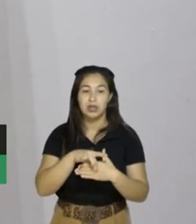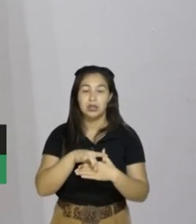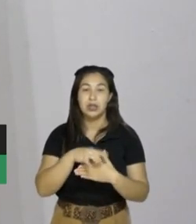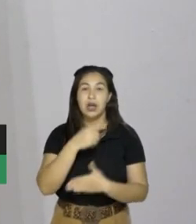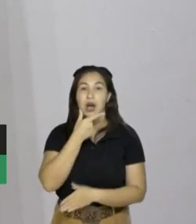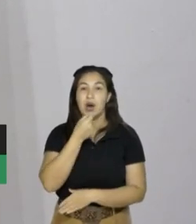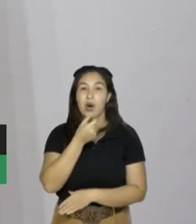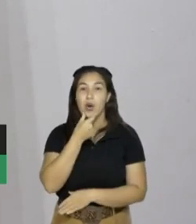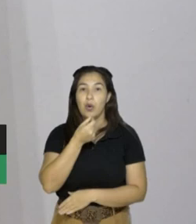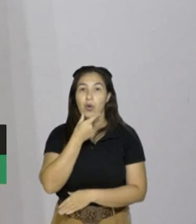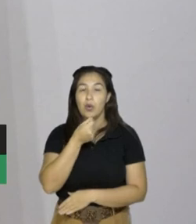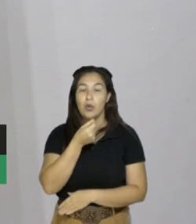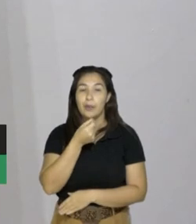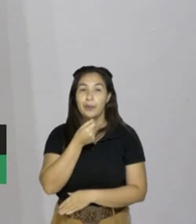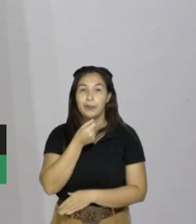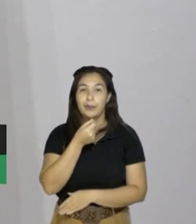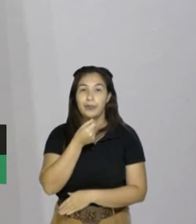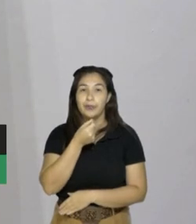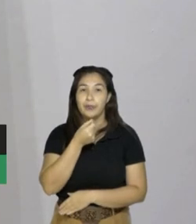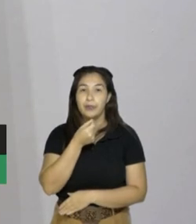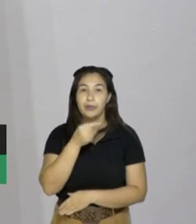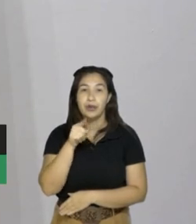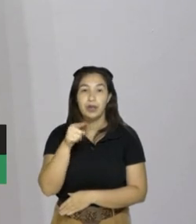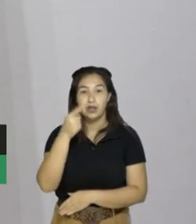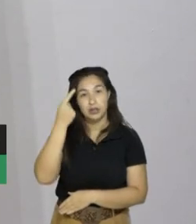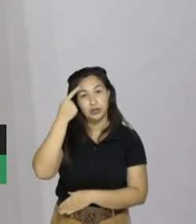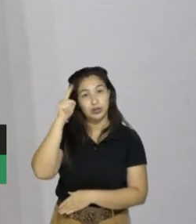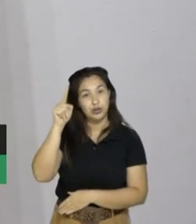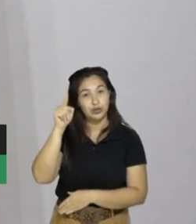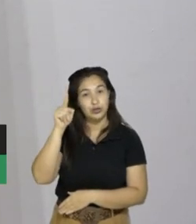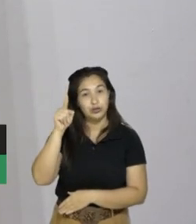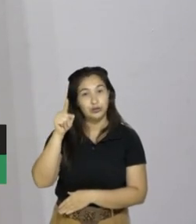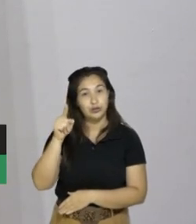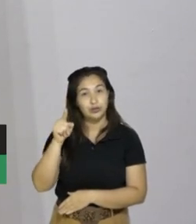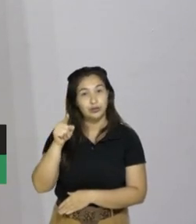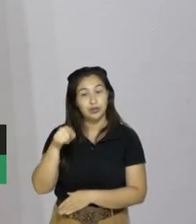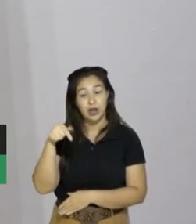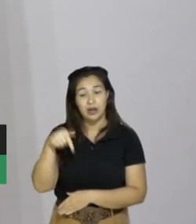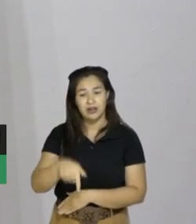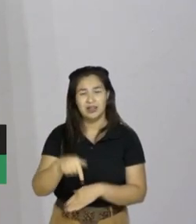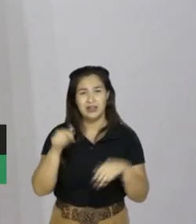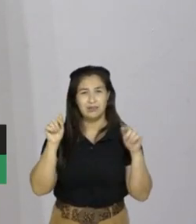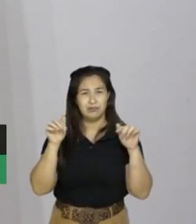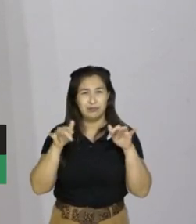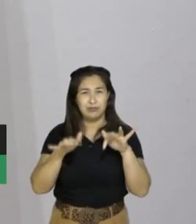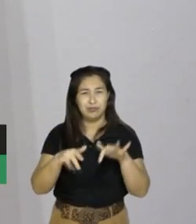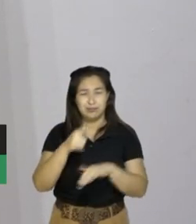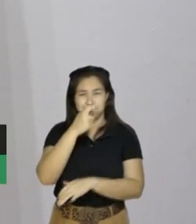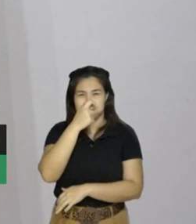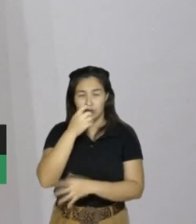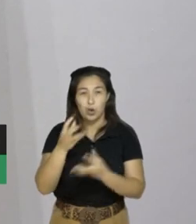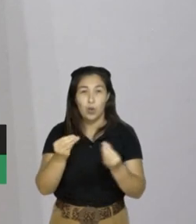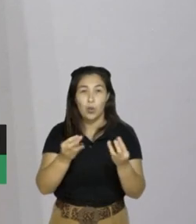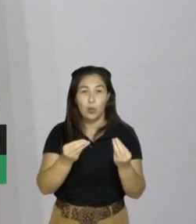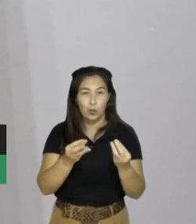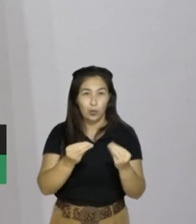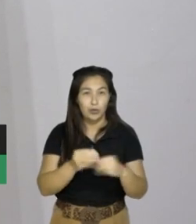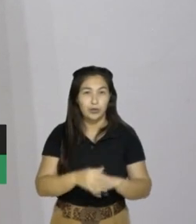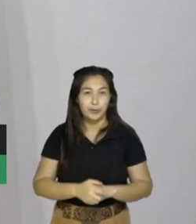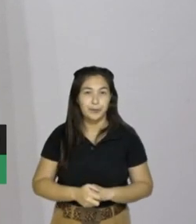naquele dia da homenagem do né que estava lotada o Serrinha lá o clube